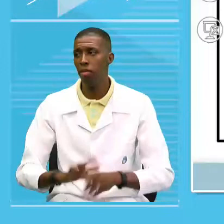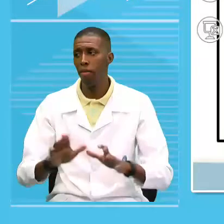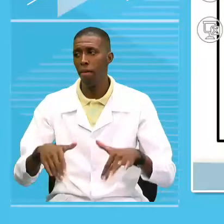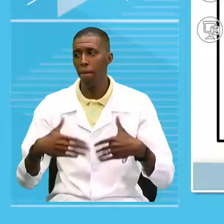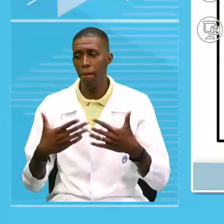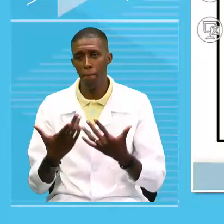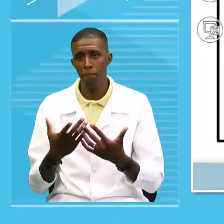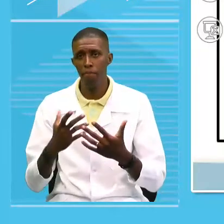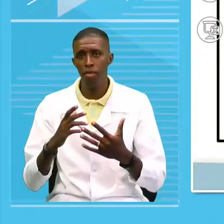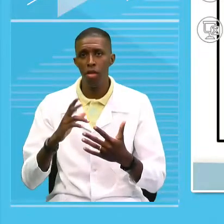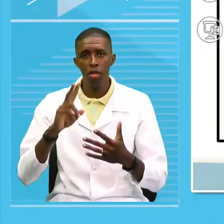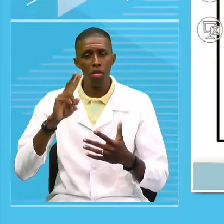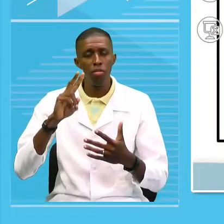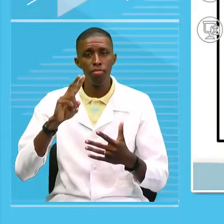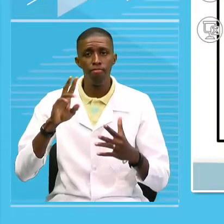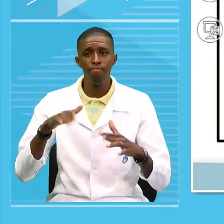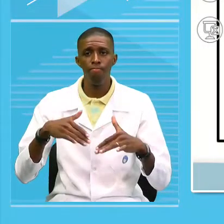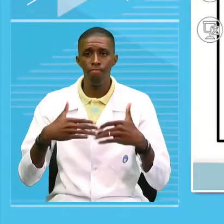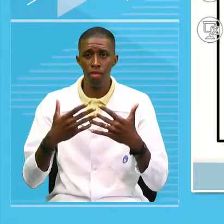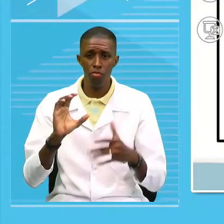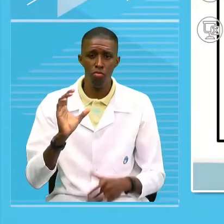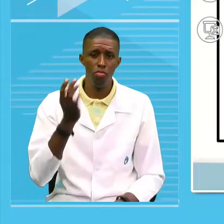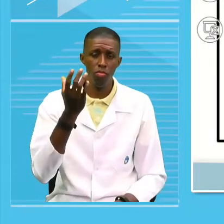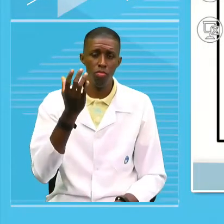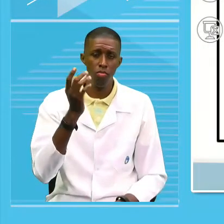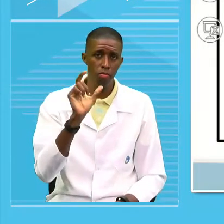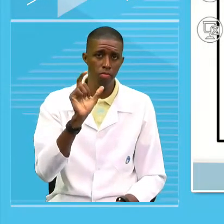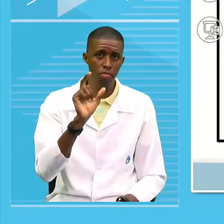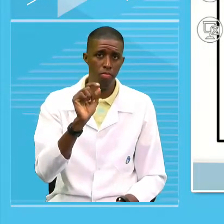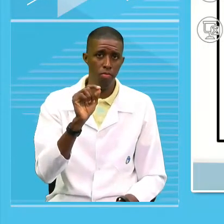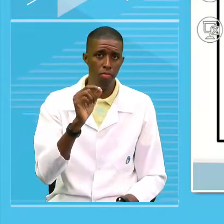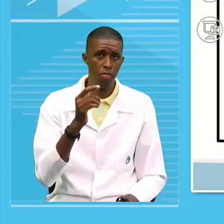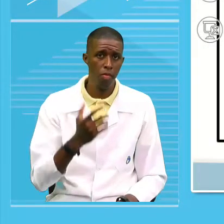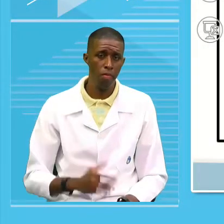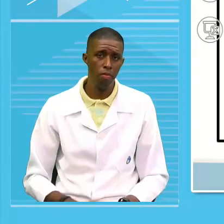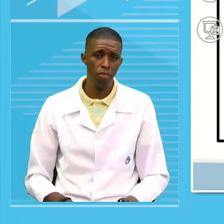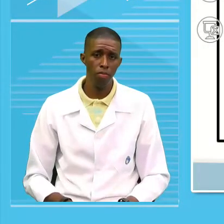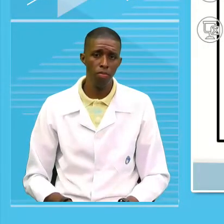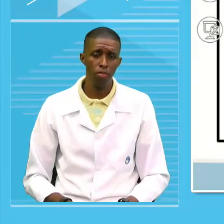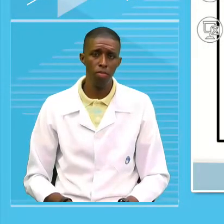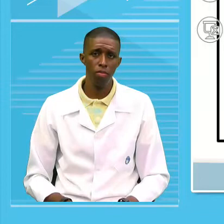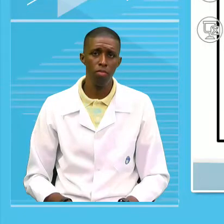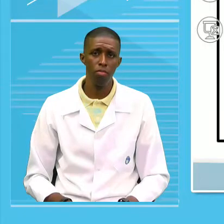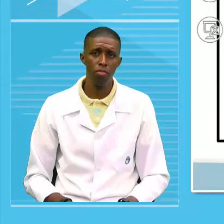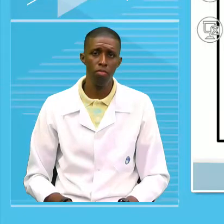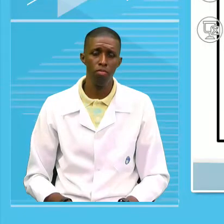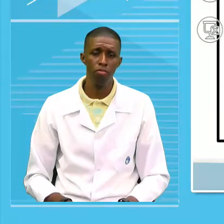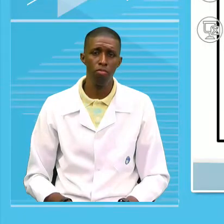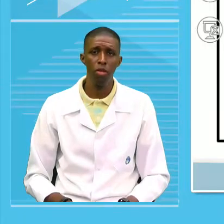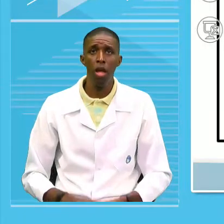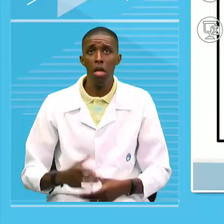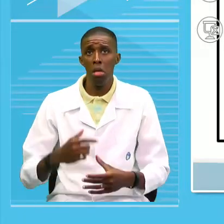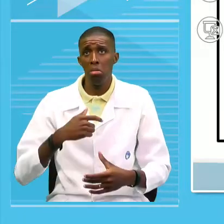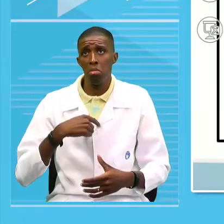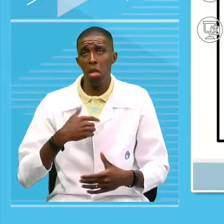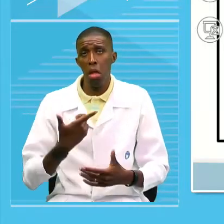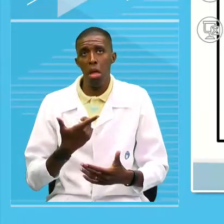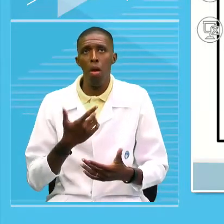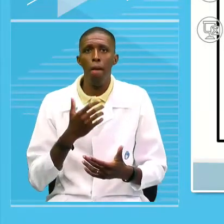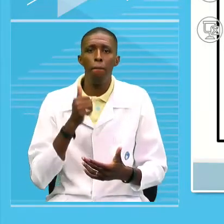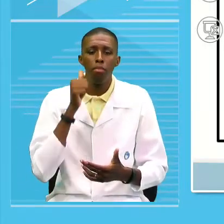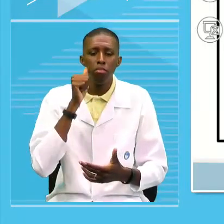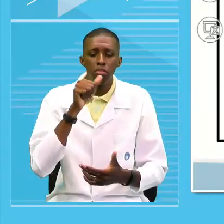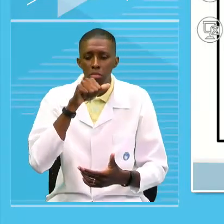vocês estão lembrados existia né a galera Ah eu sou mãe de gêmeos